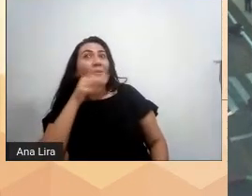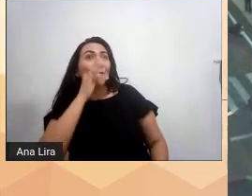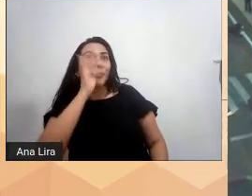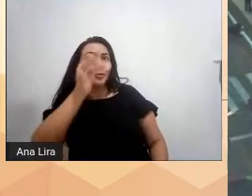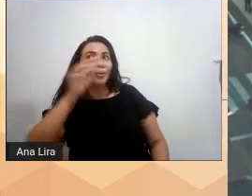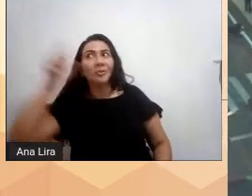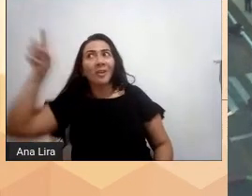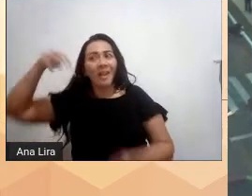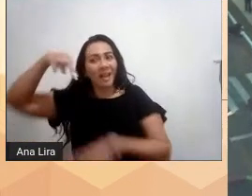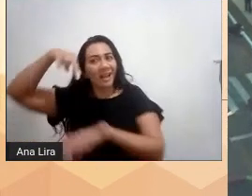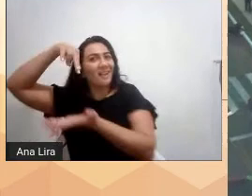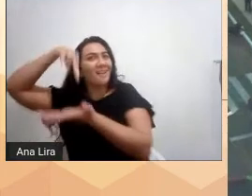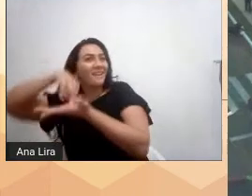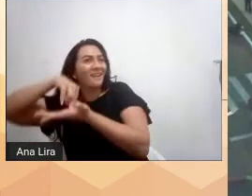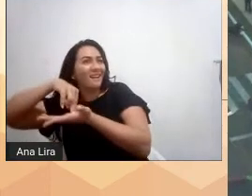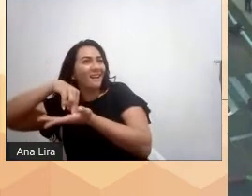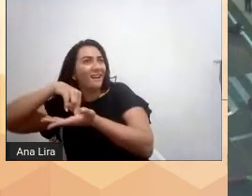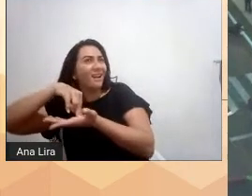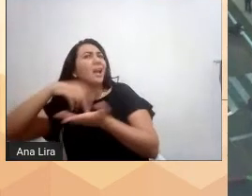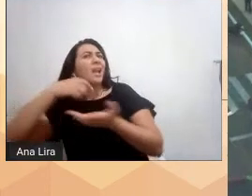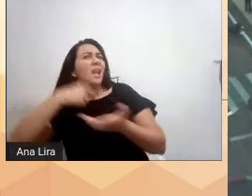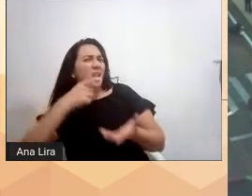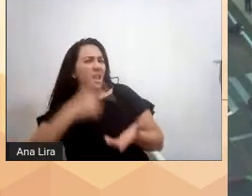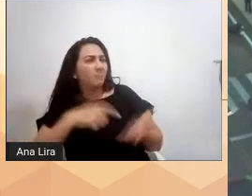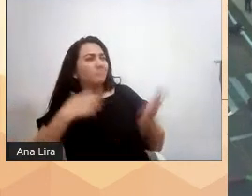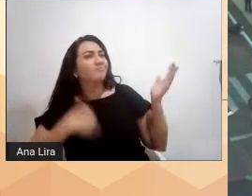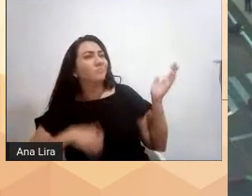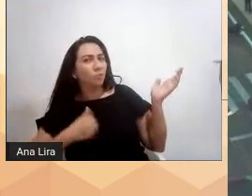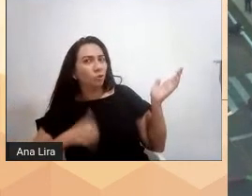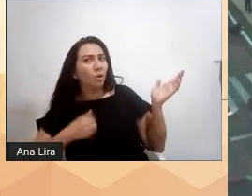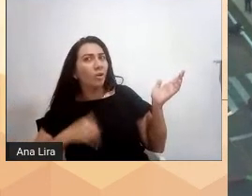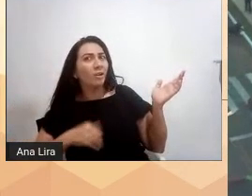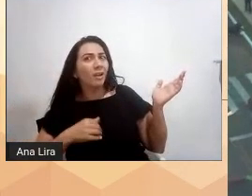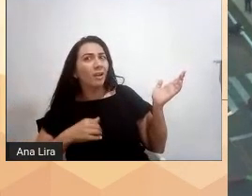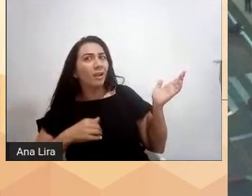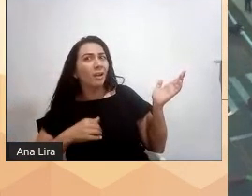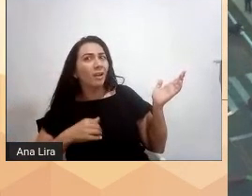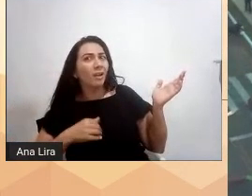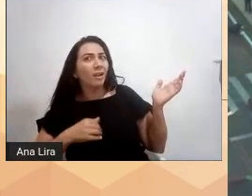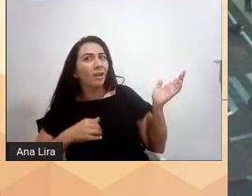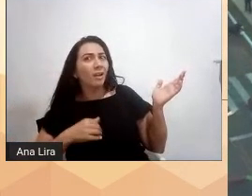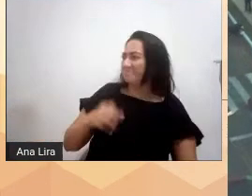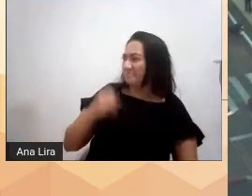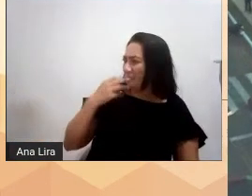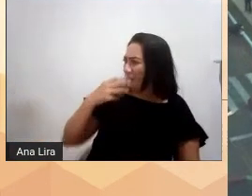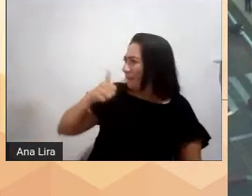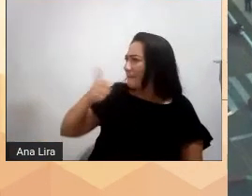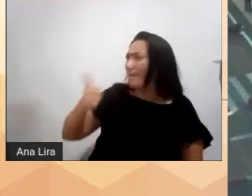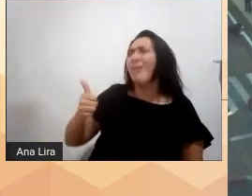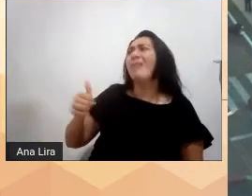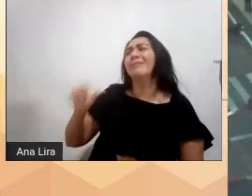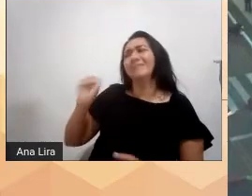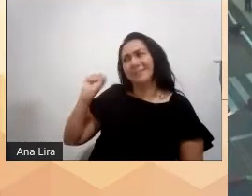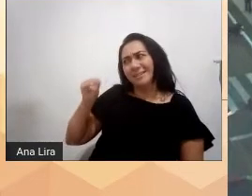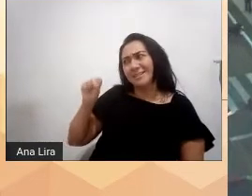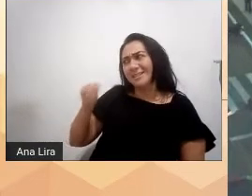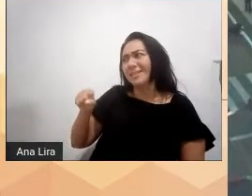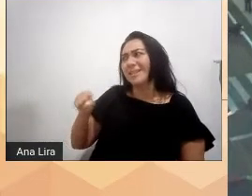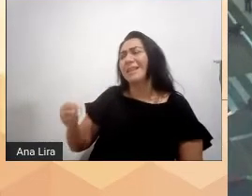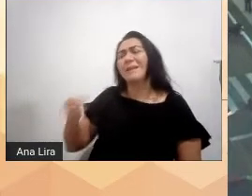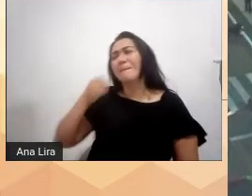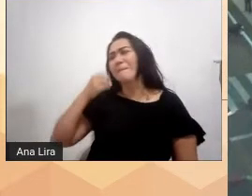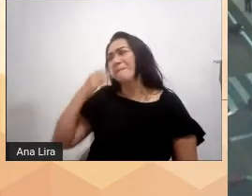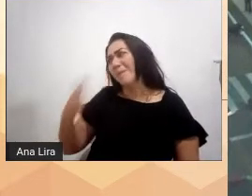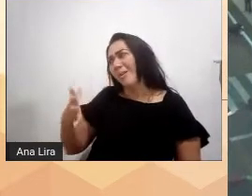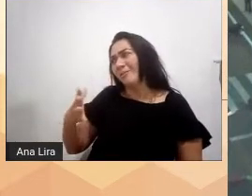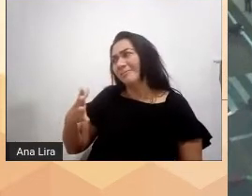emocionar. Eu falei: ah, é? Então a tia vai estar aqui, vai estar te vendo, bem linda, tocar lá em cima. Isso eu não consigo mensurar.